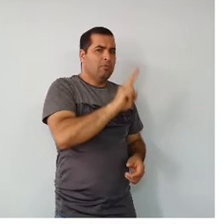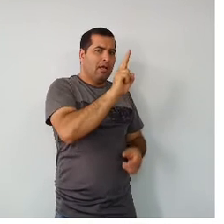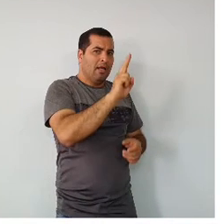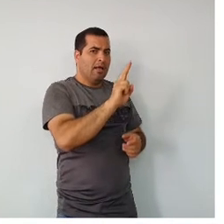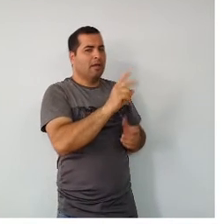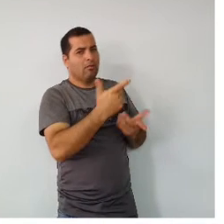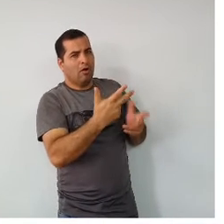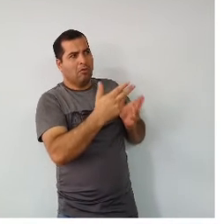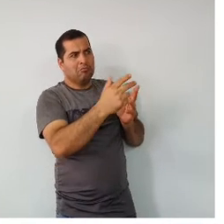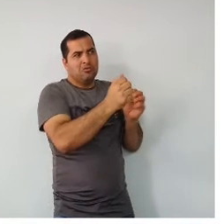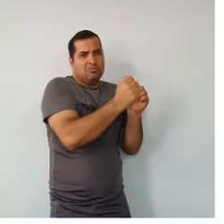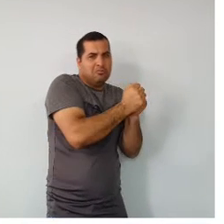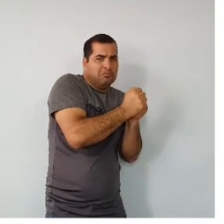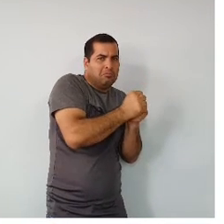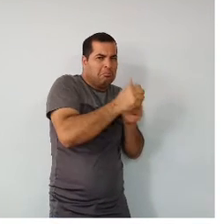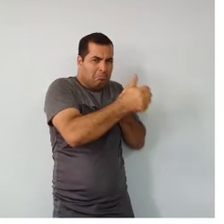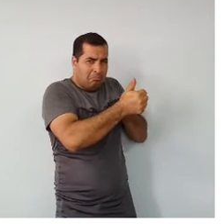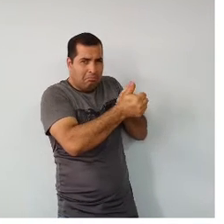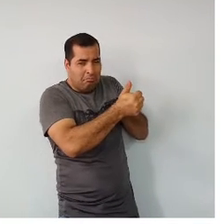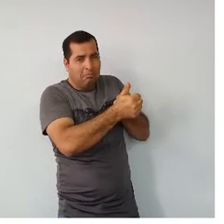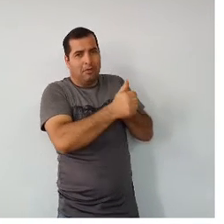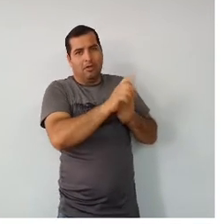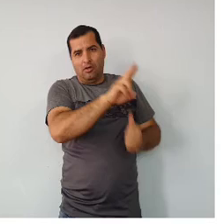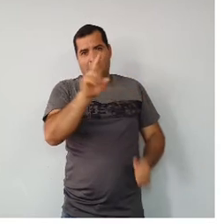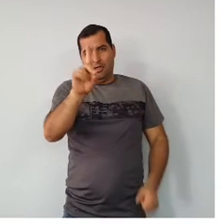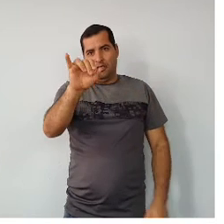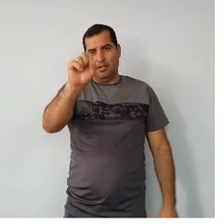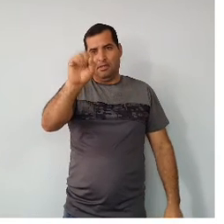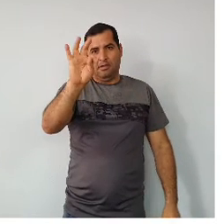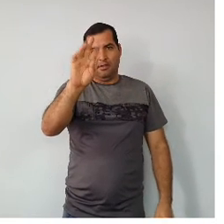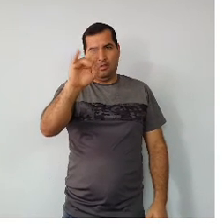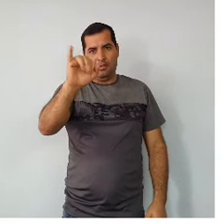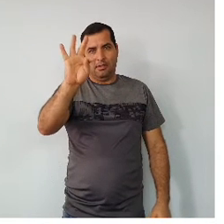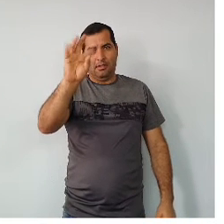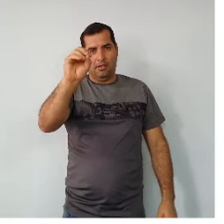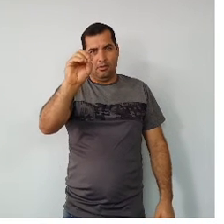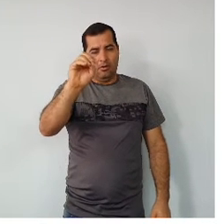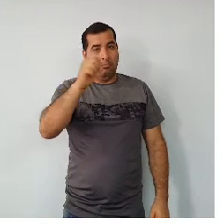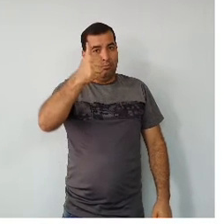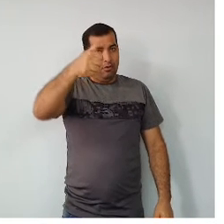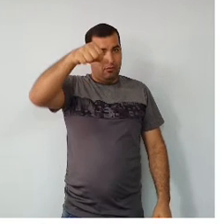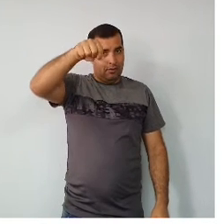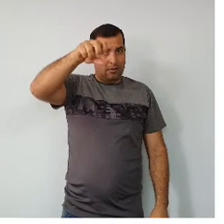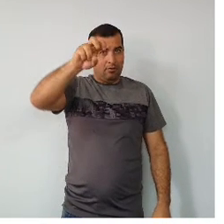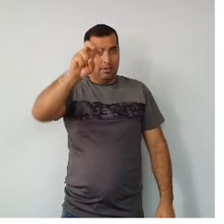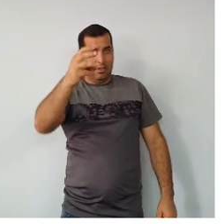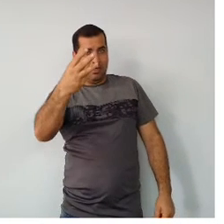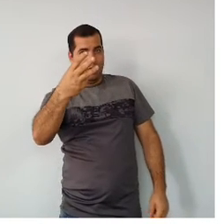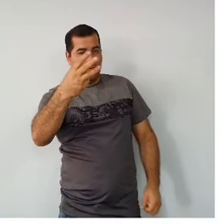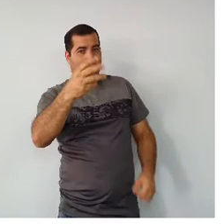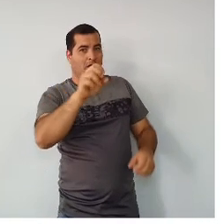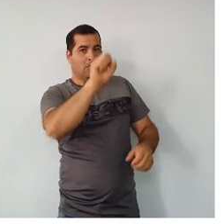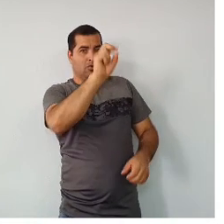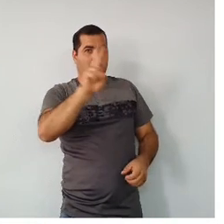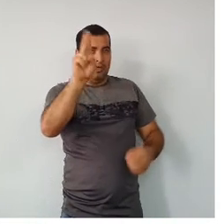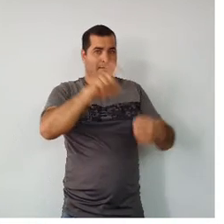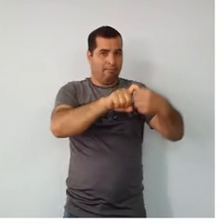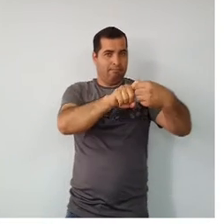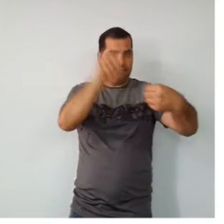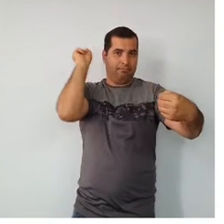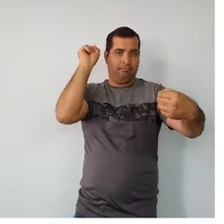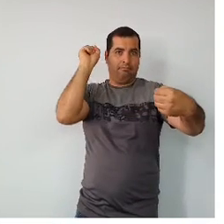um distrito de Campinas. Então, no ano de 1953, Sumaré se emancipou